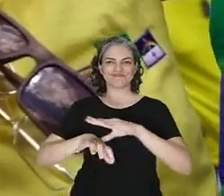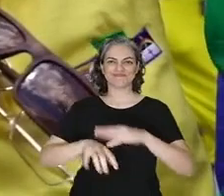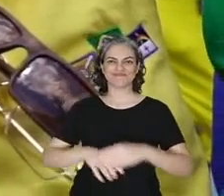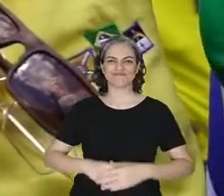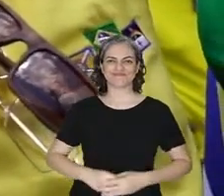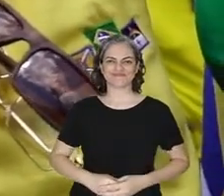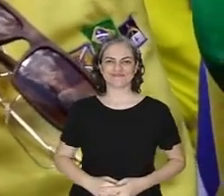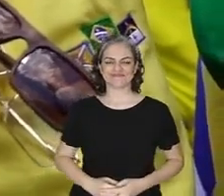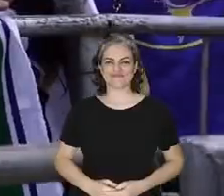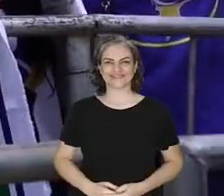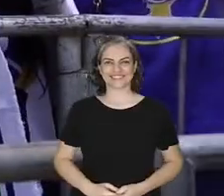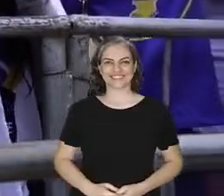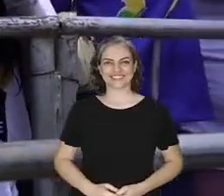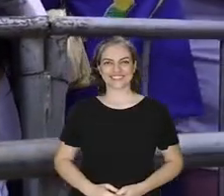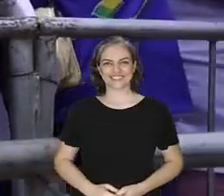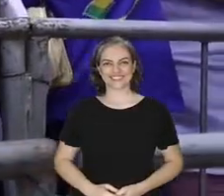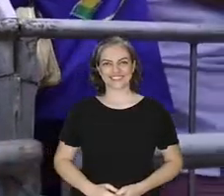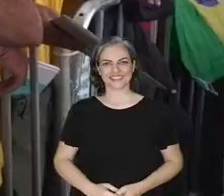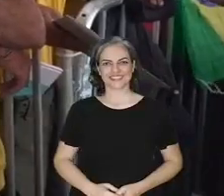em